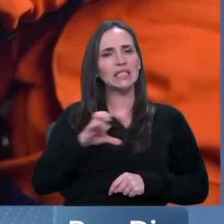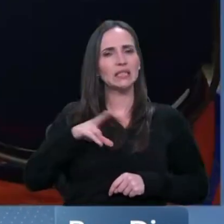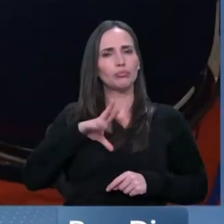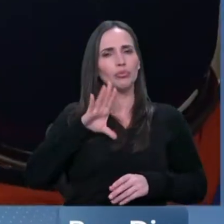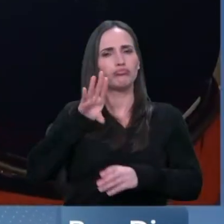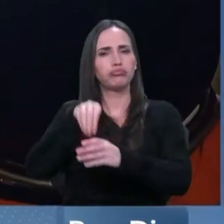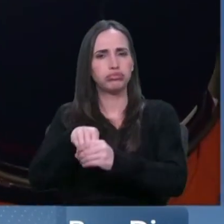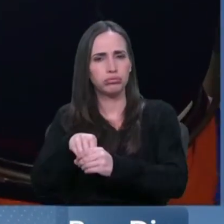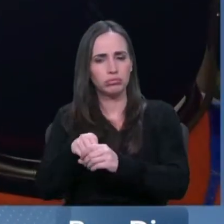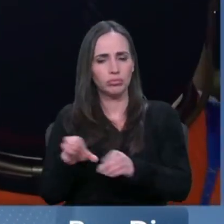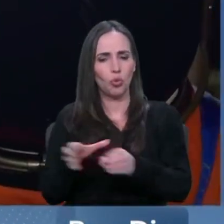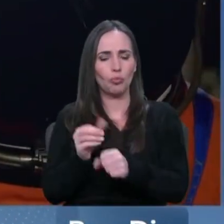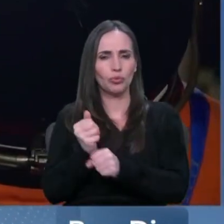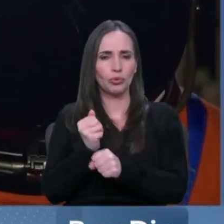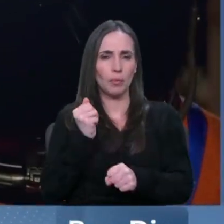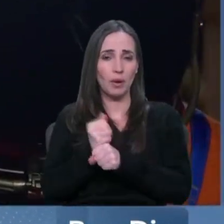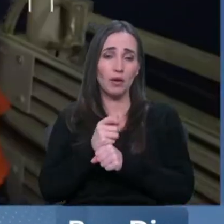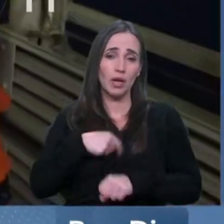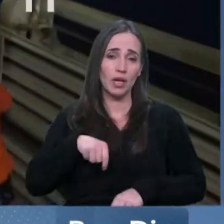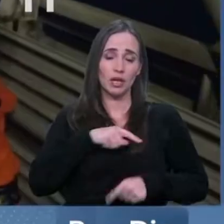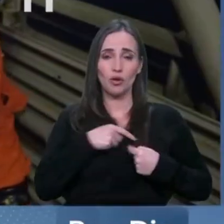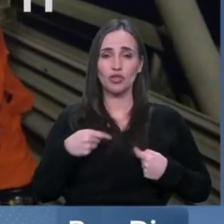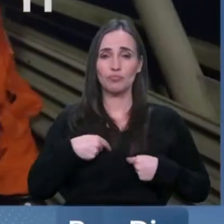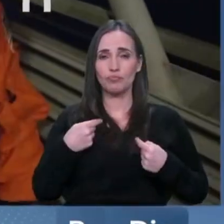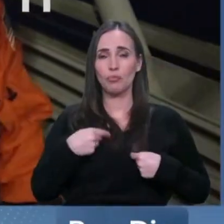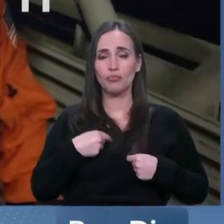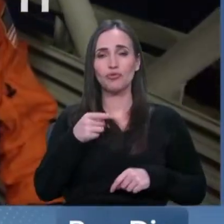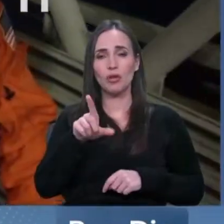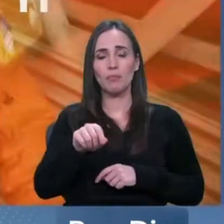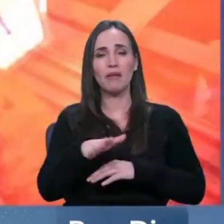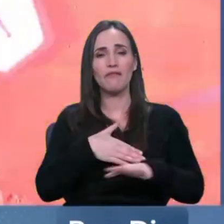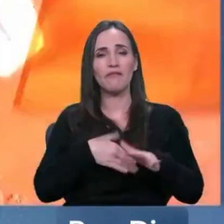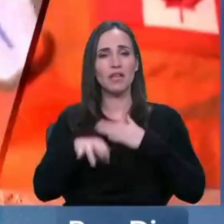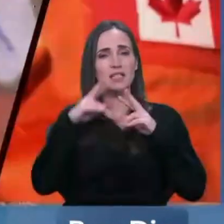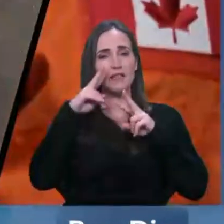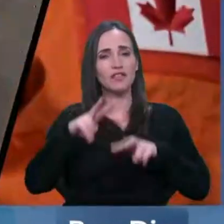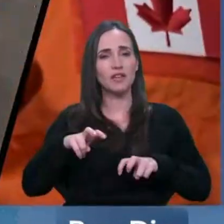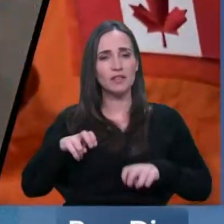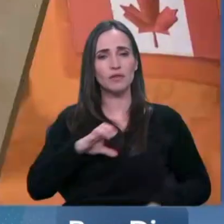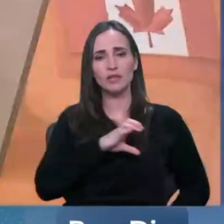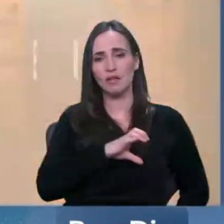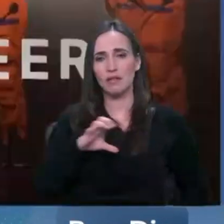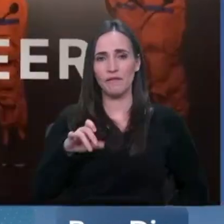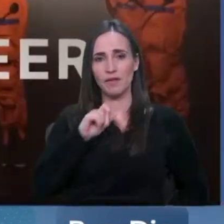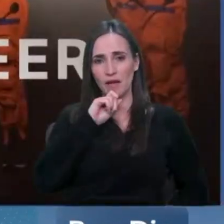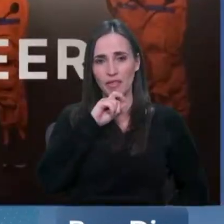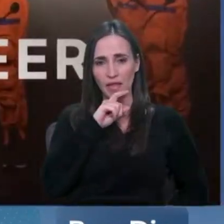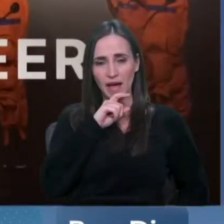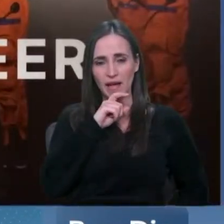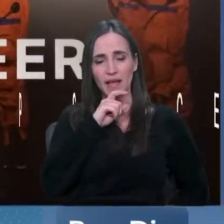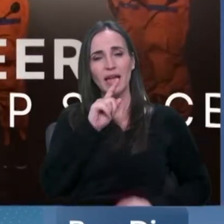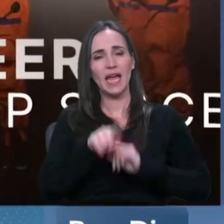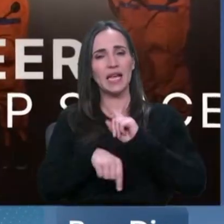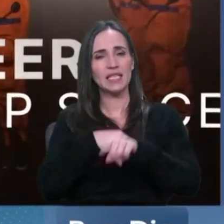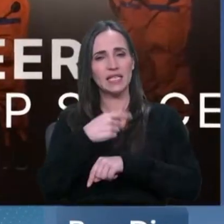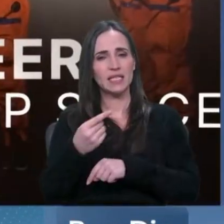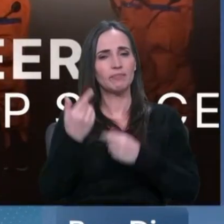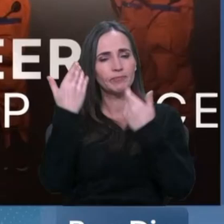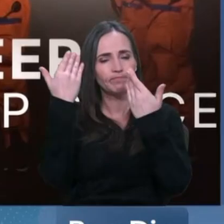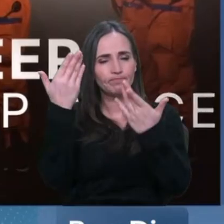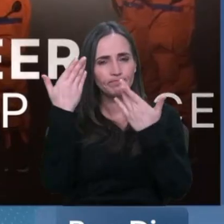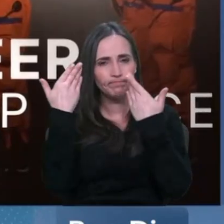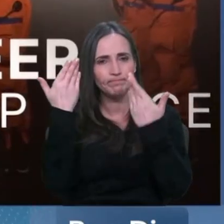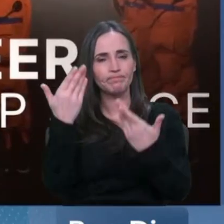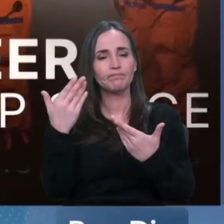nestes corpos e nós próprios fazemos também este tipo de investigações científicas. E, portanto, é sempre de assinalar este tipo